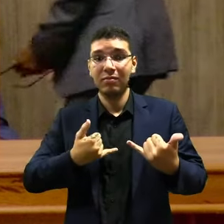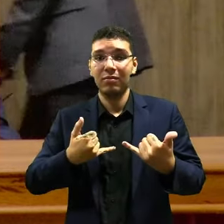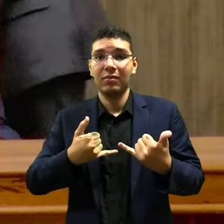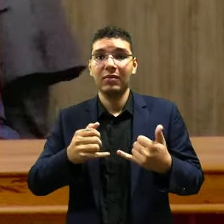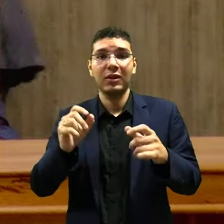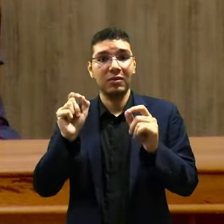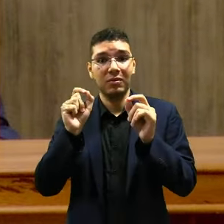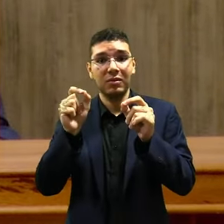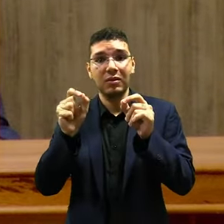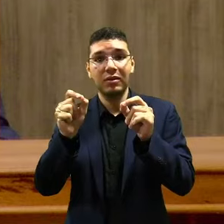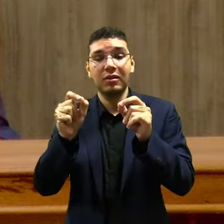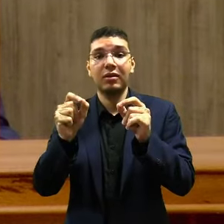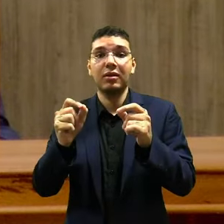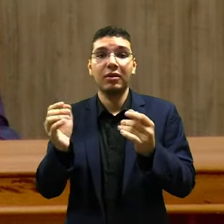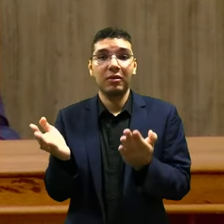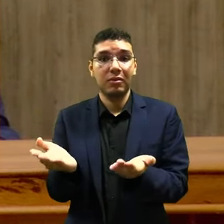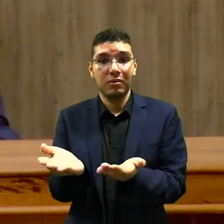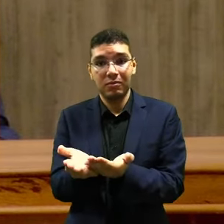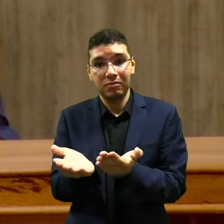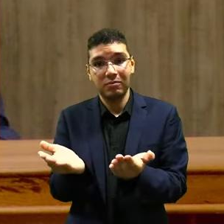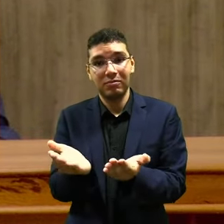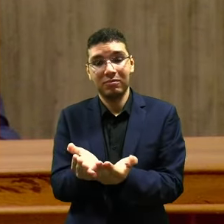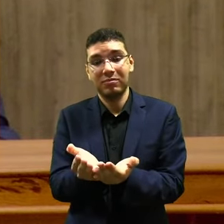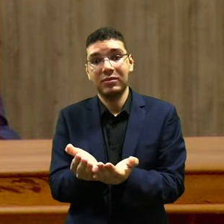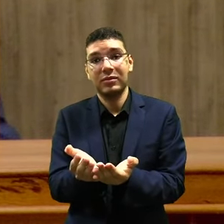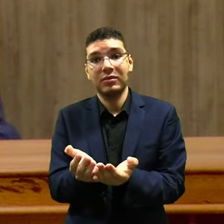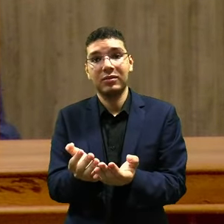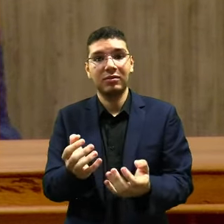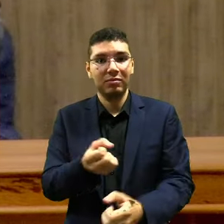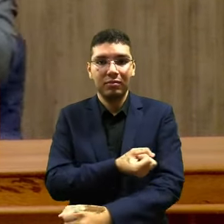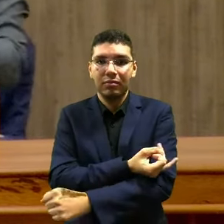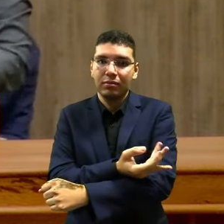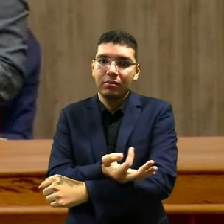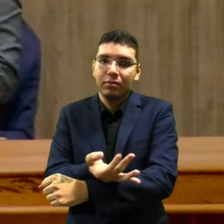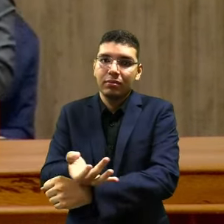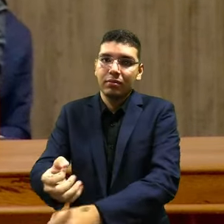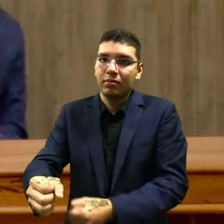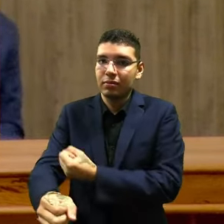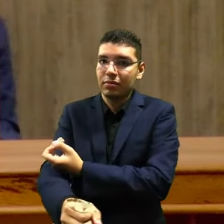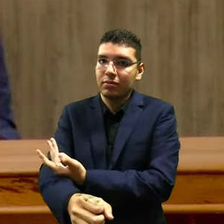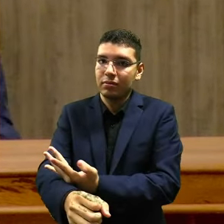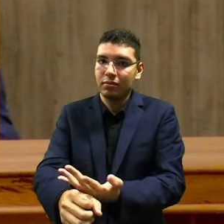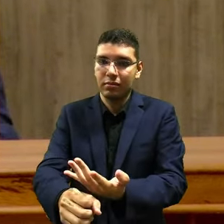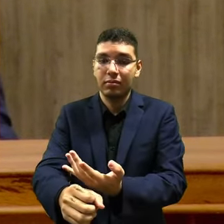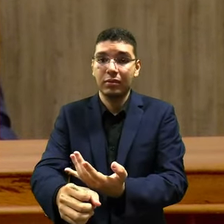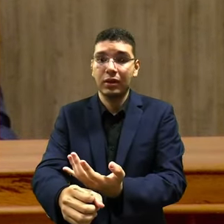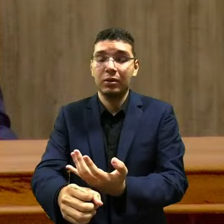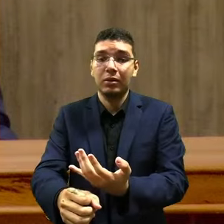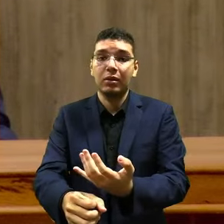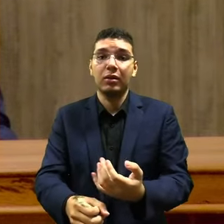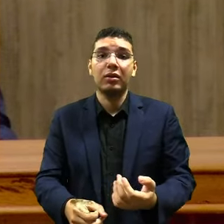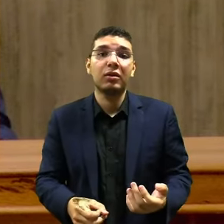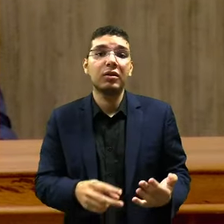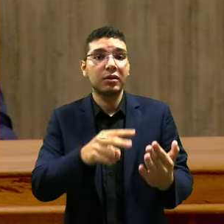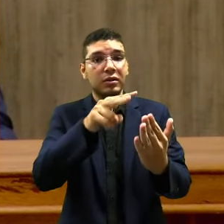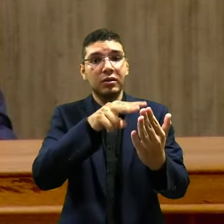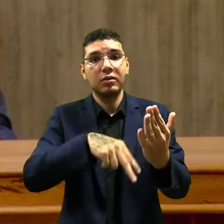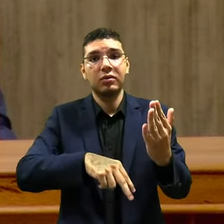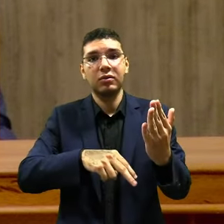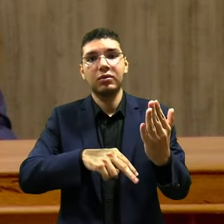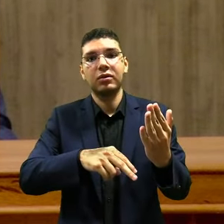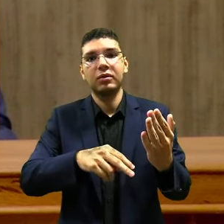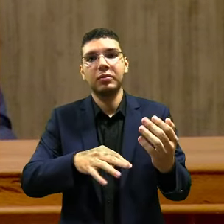superficial é o ouvinte emocional quando a gente lê Tiago 12:22 ele diz